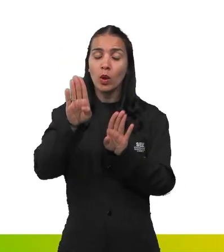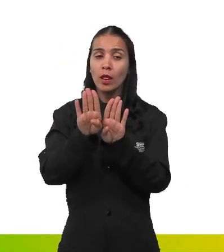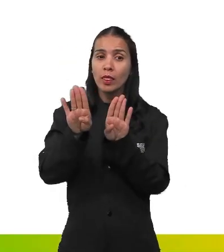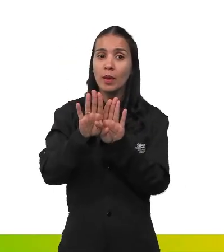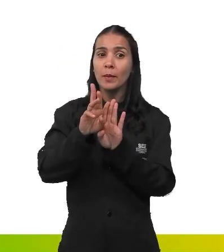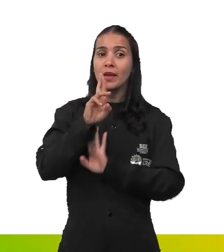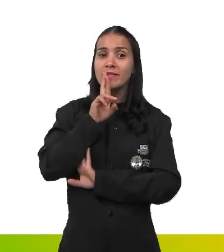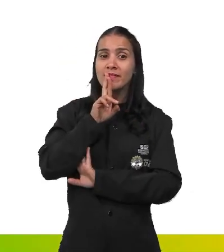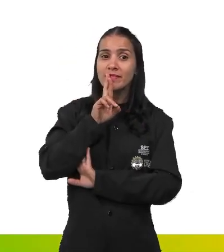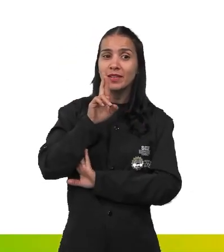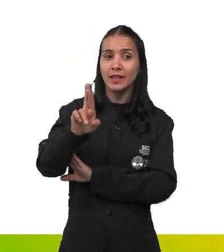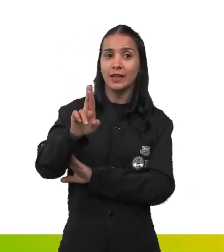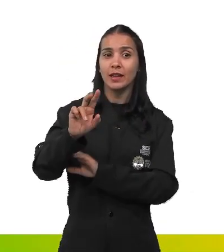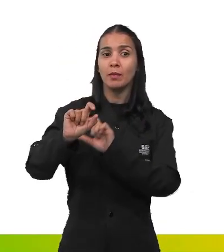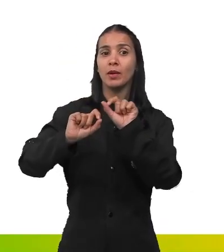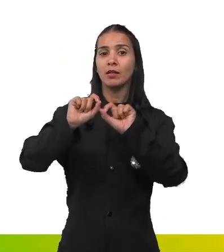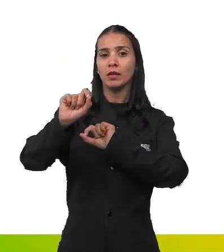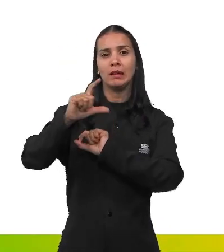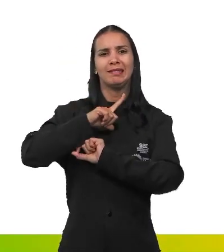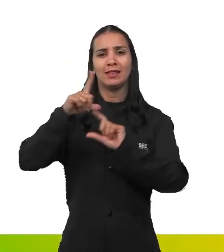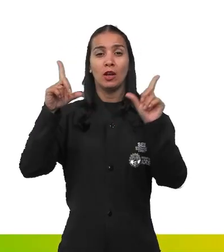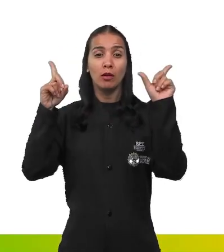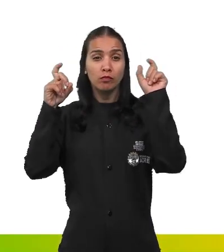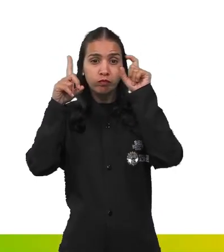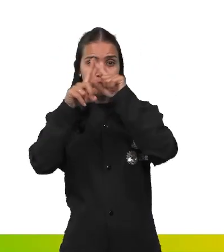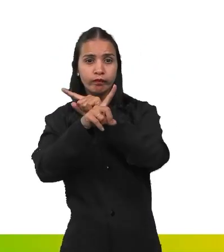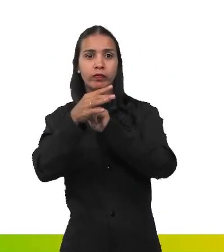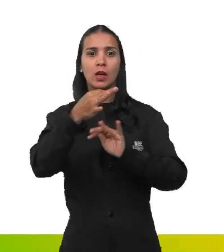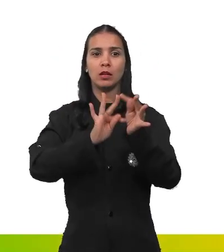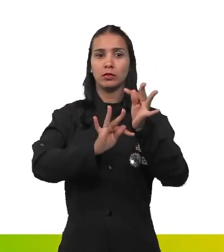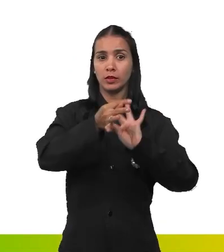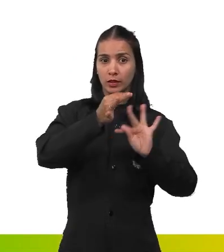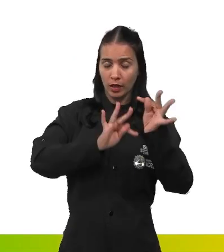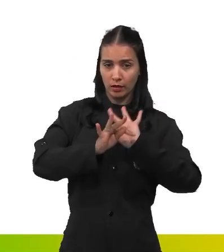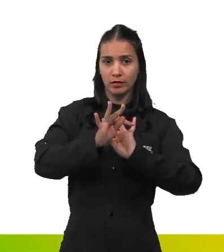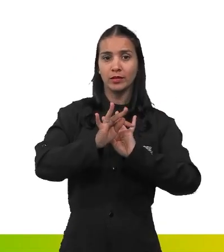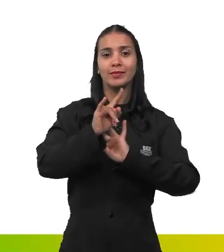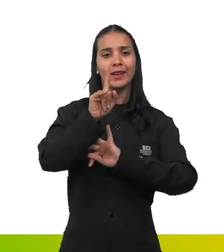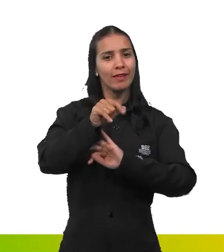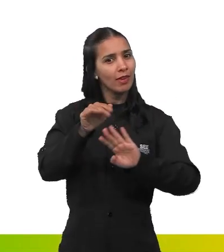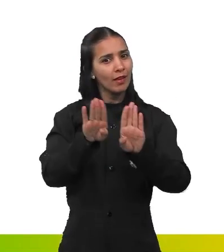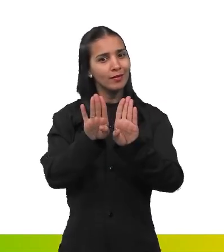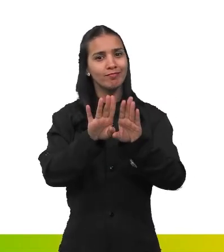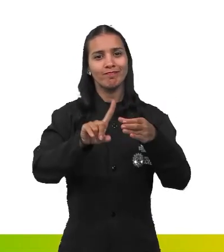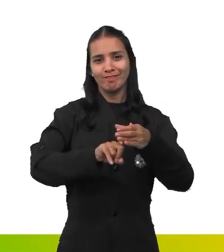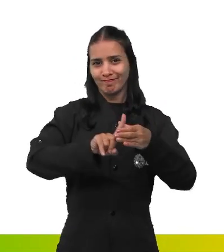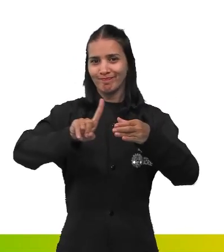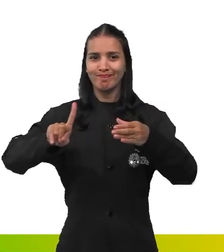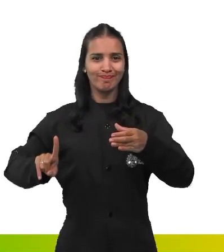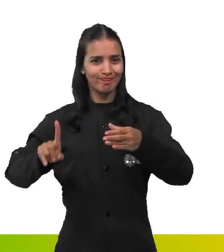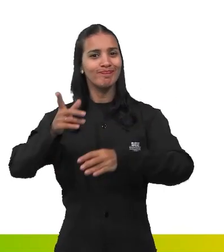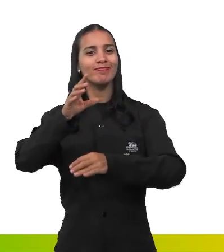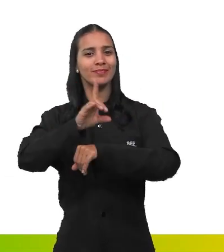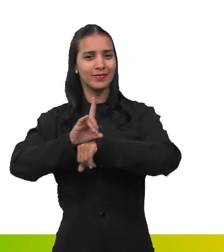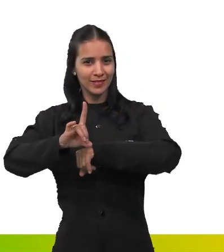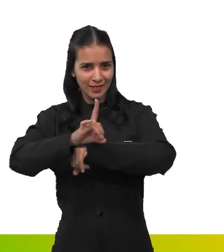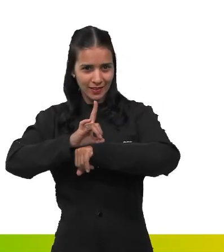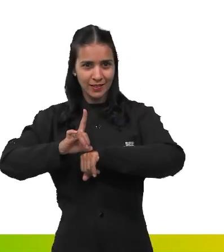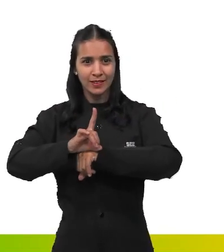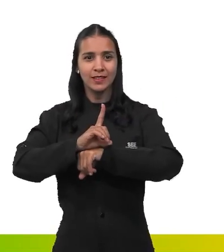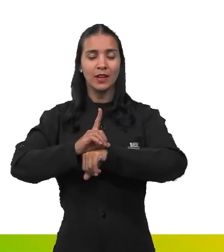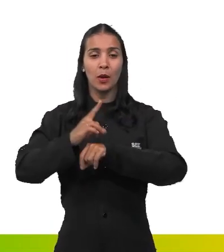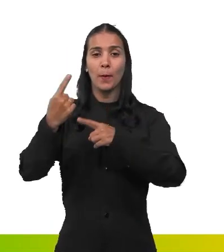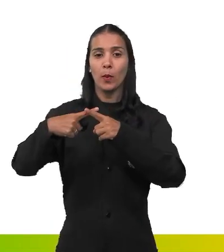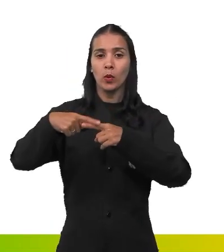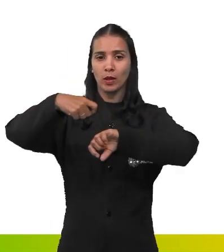ponto negativo, que é a questão da exclusão digital. Da transmissão online, não